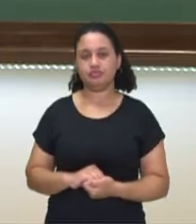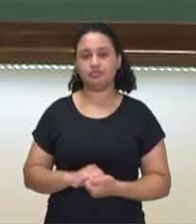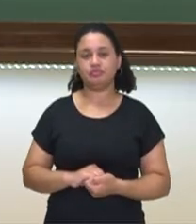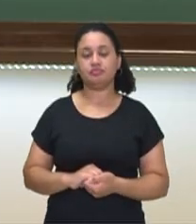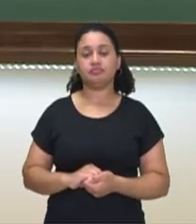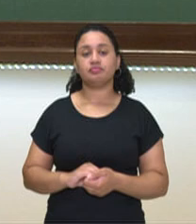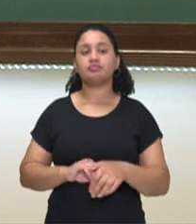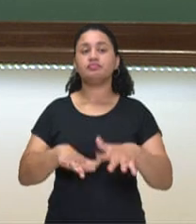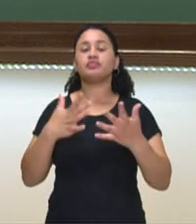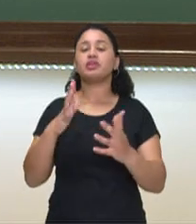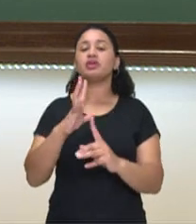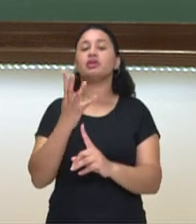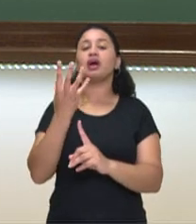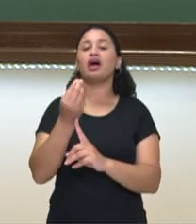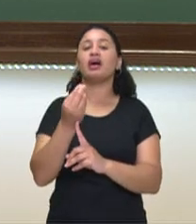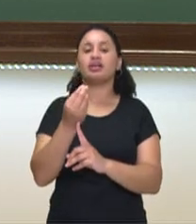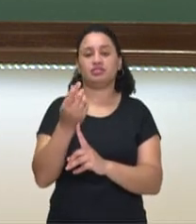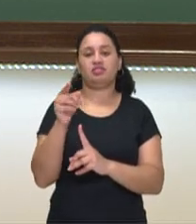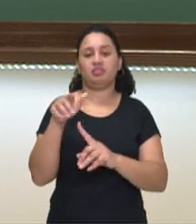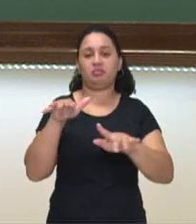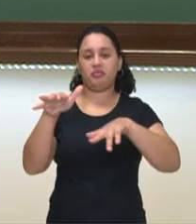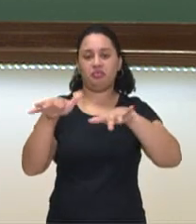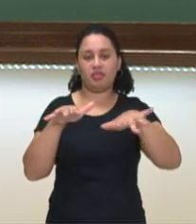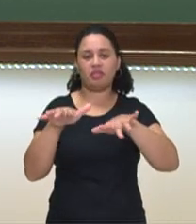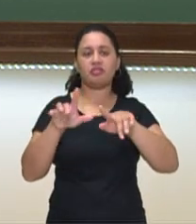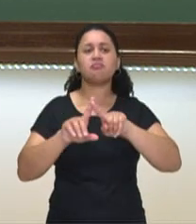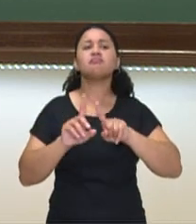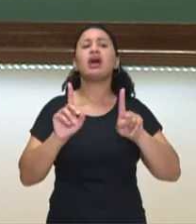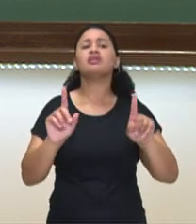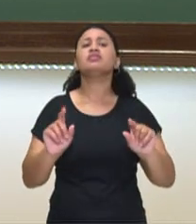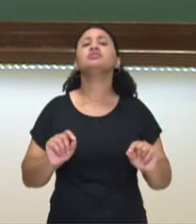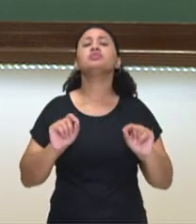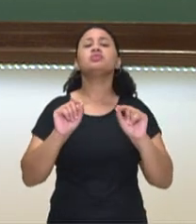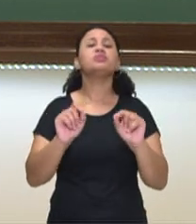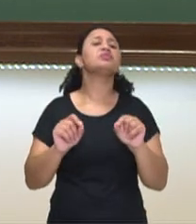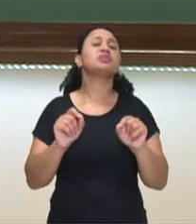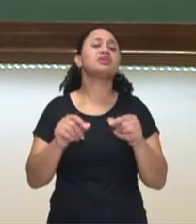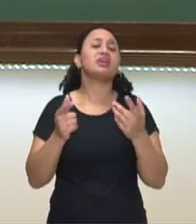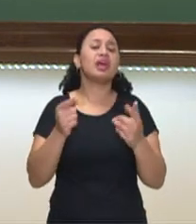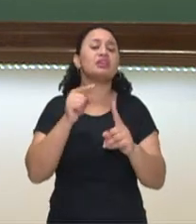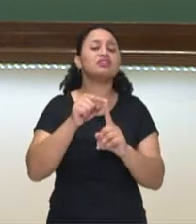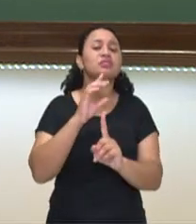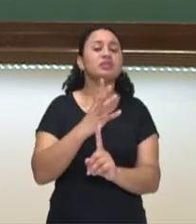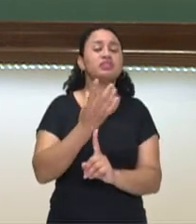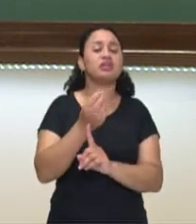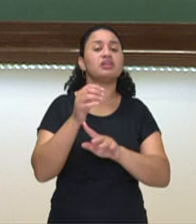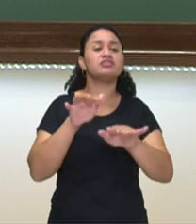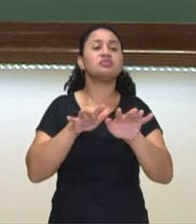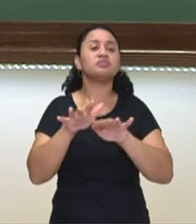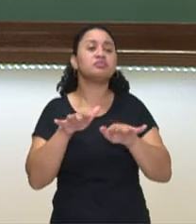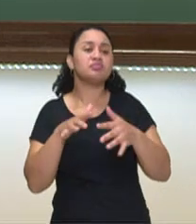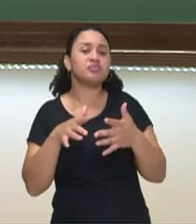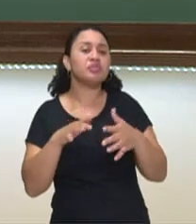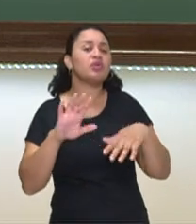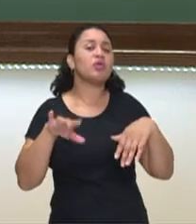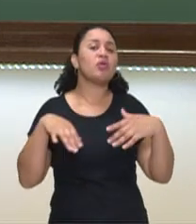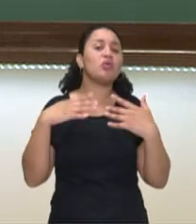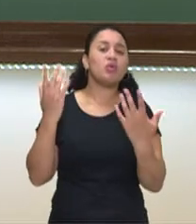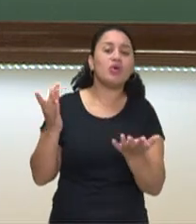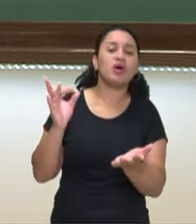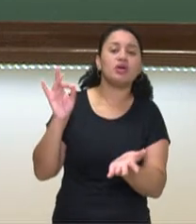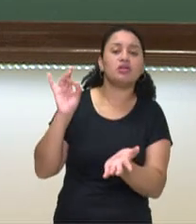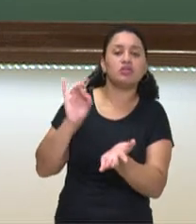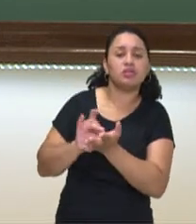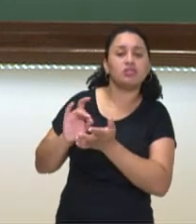Desculpa, arte cinética. Mas o que então seria essa arte cinética? Quando que ela surgiu? Quando